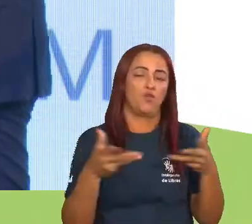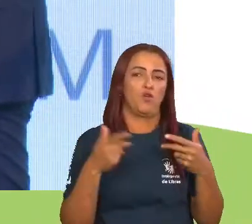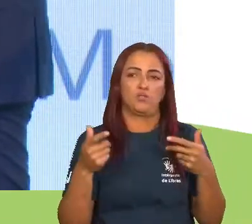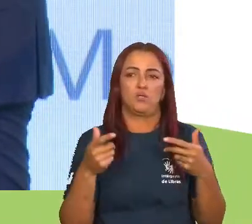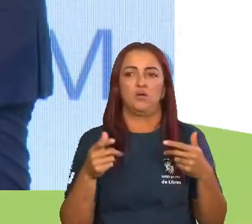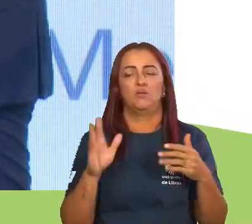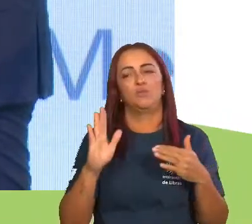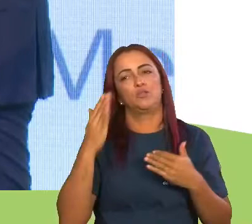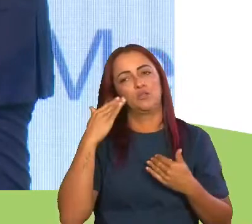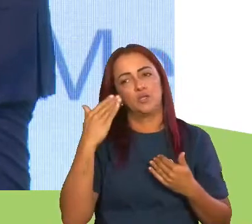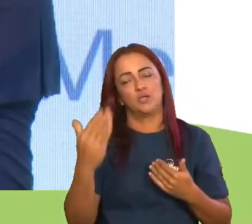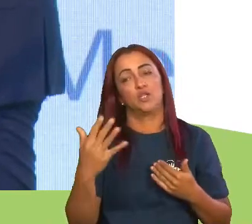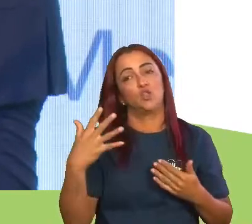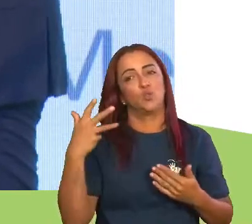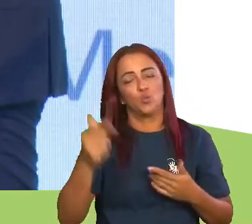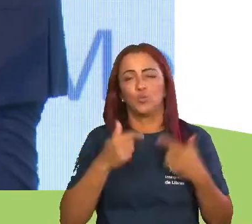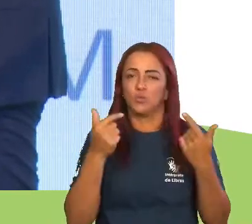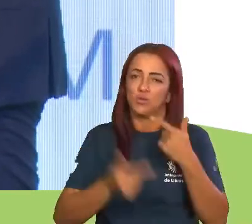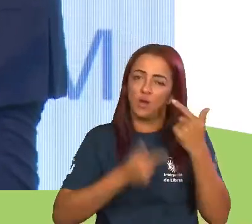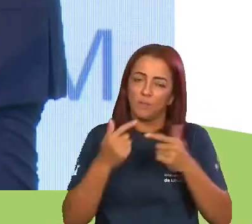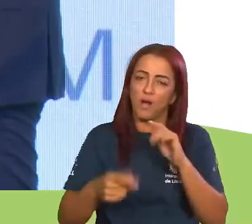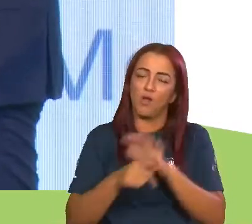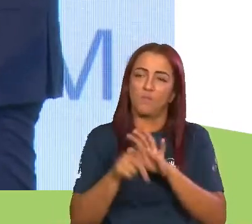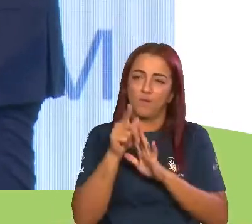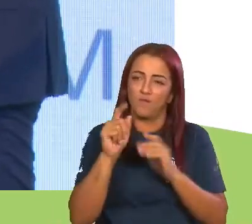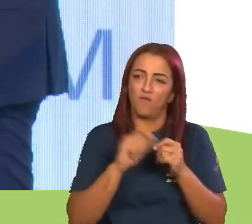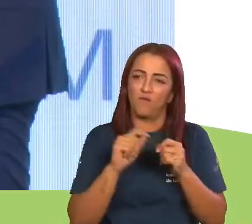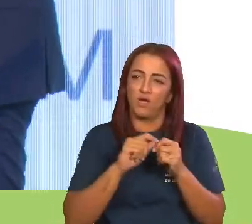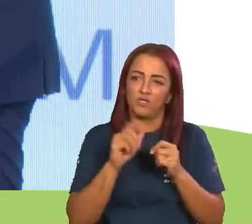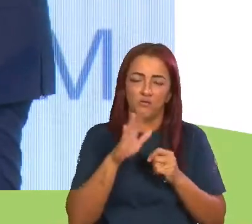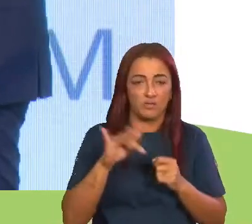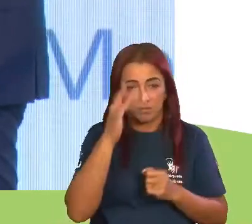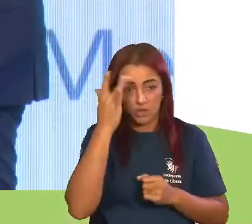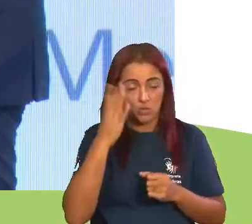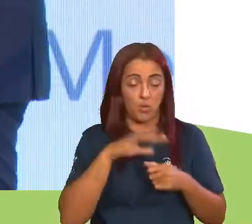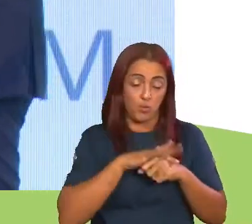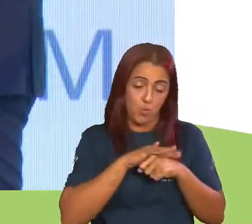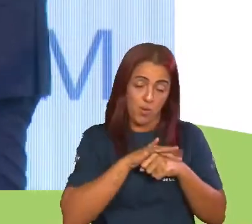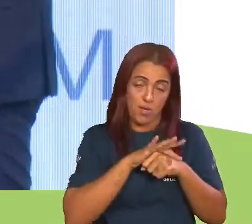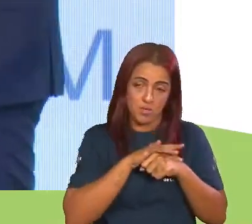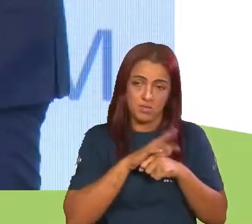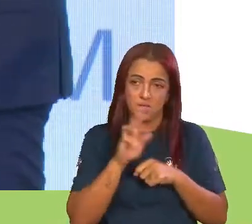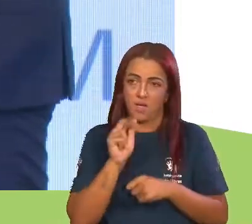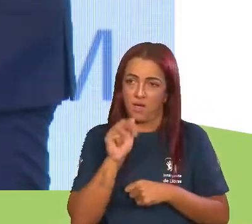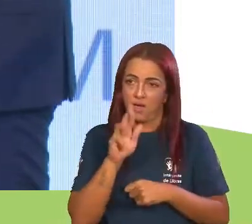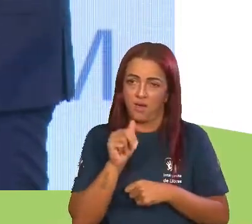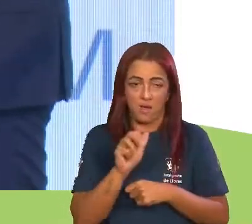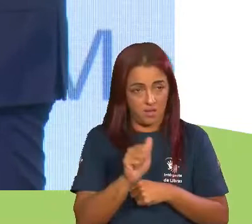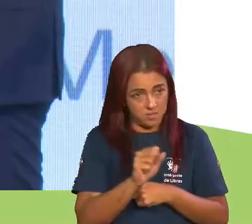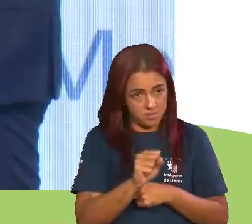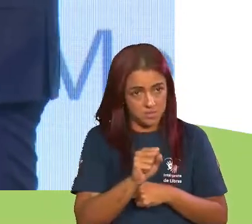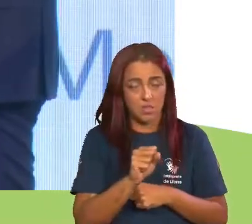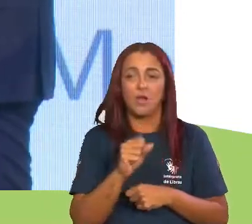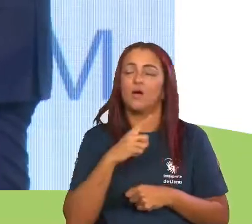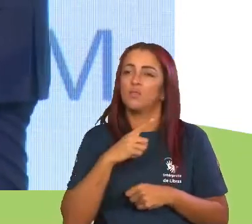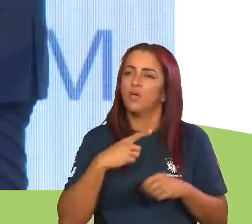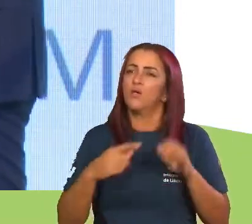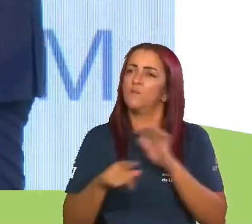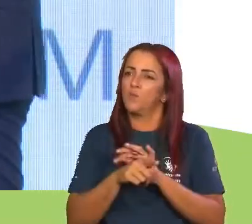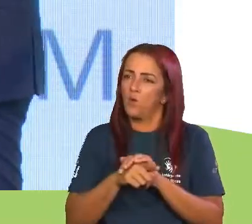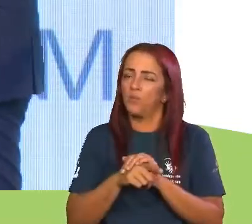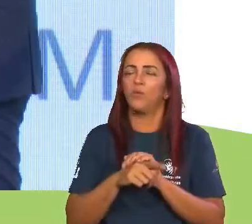nós agradecemos a todo o trabalho seu feito pelas pessoas com doenças raras, por essas crianças... E